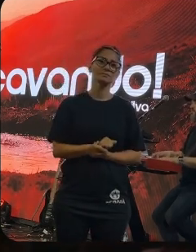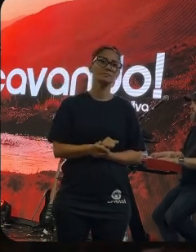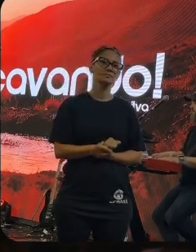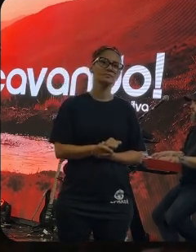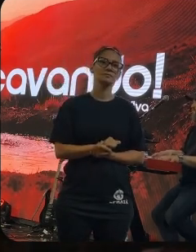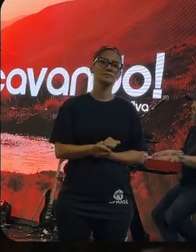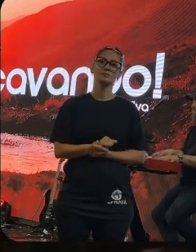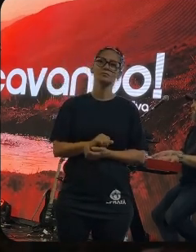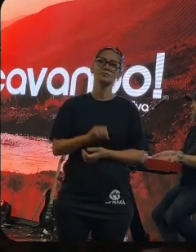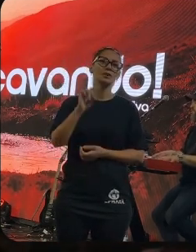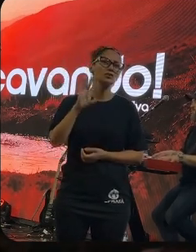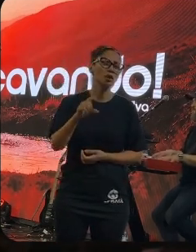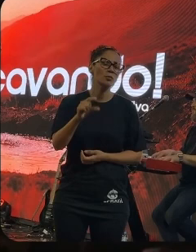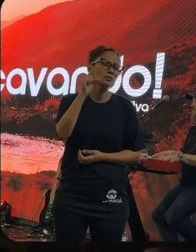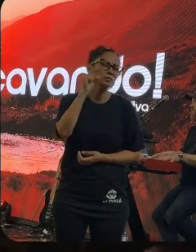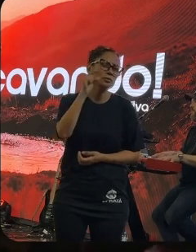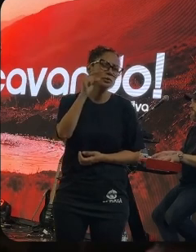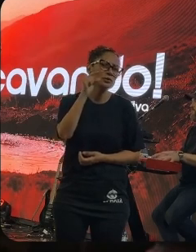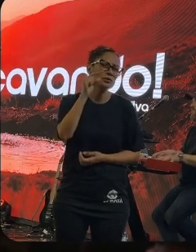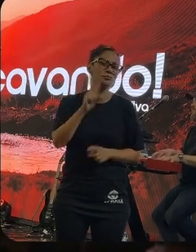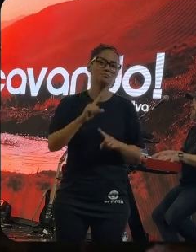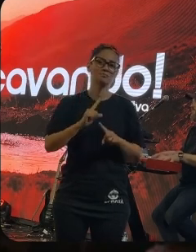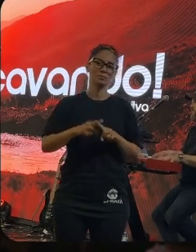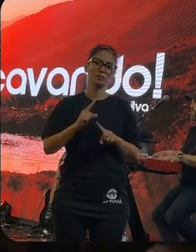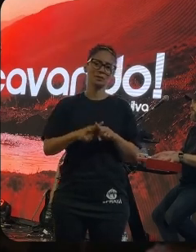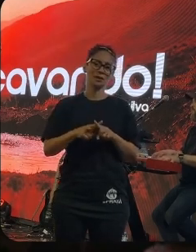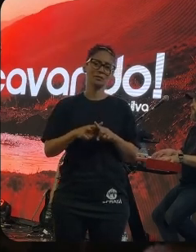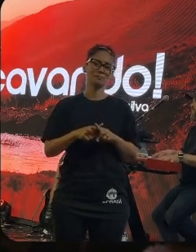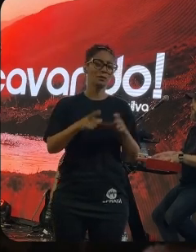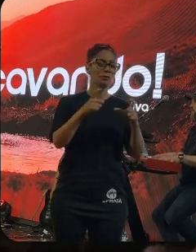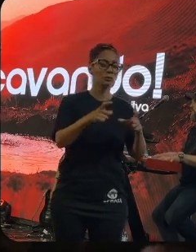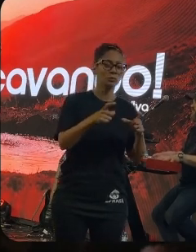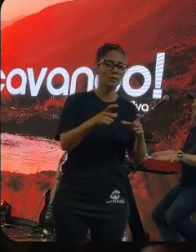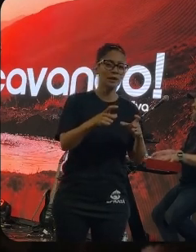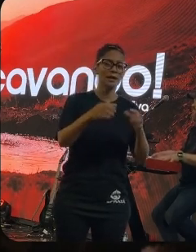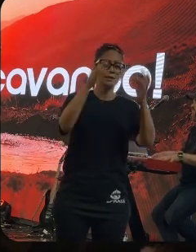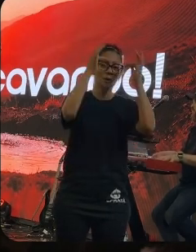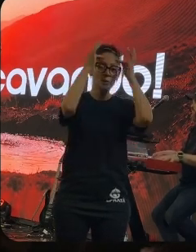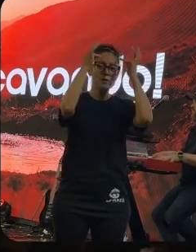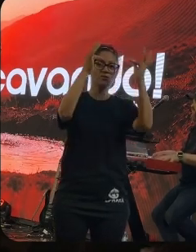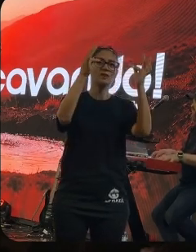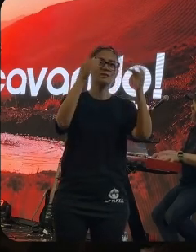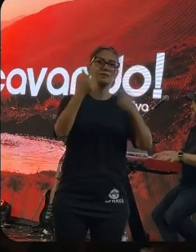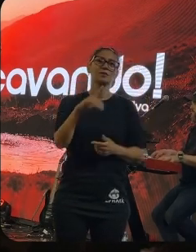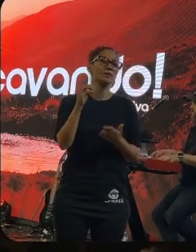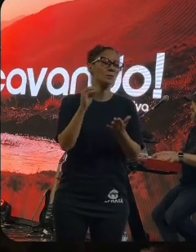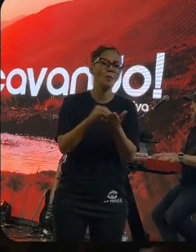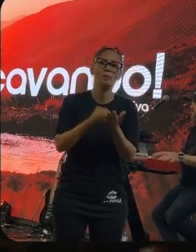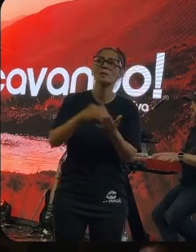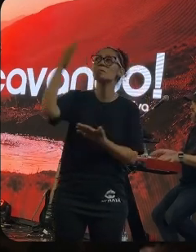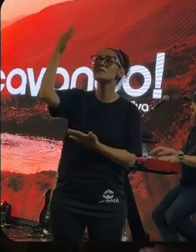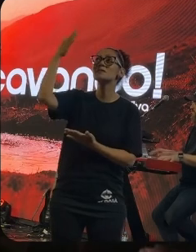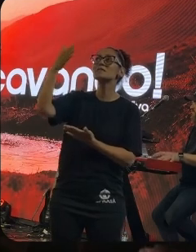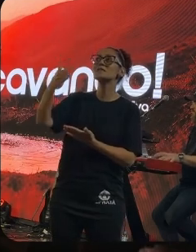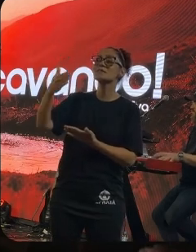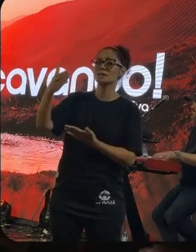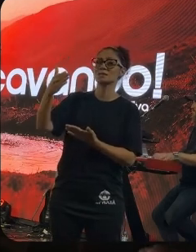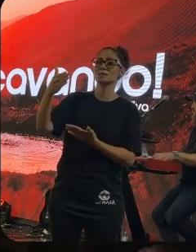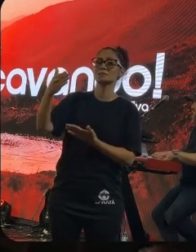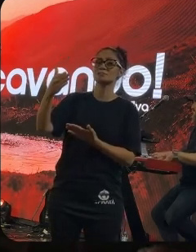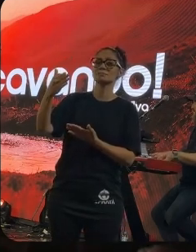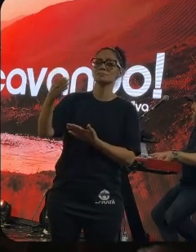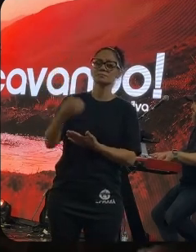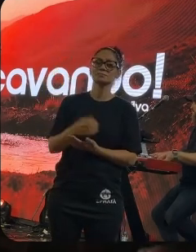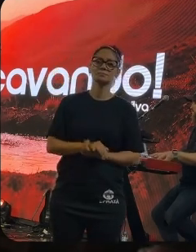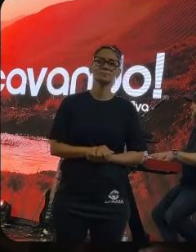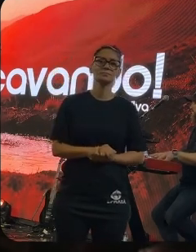fica só mais um pouquinho, porque no lugar da obediência não vai faltar a presença e a bênção.